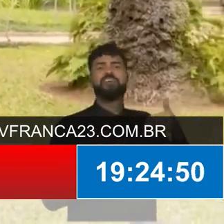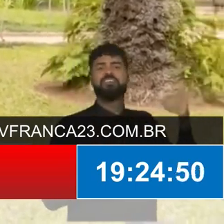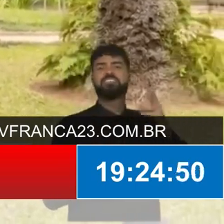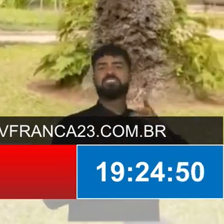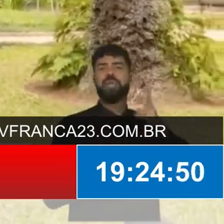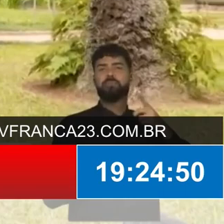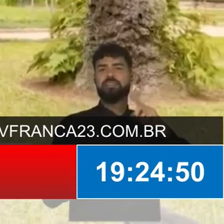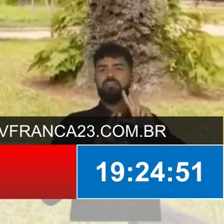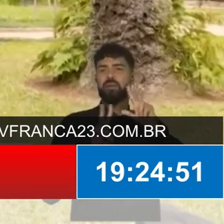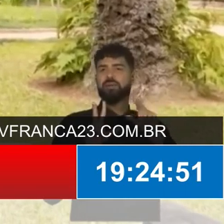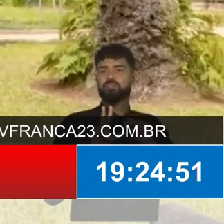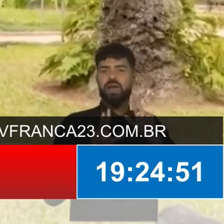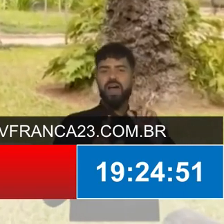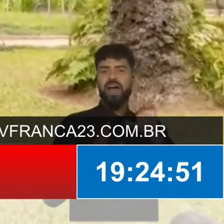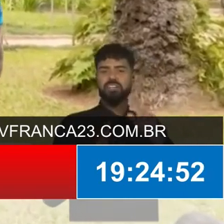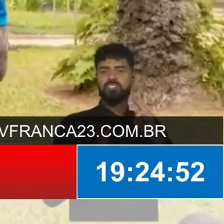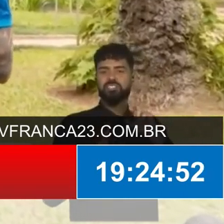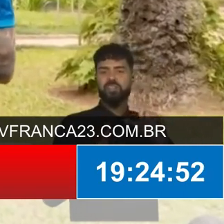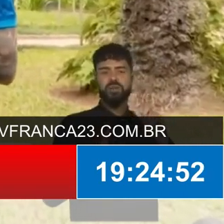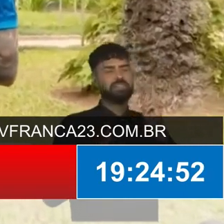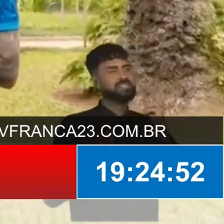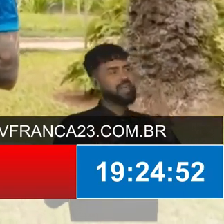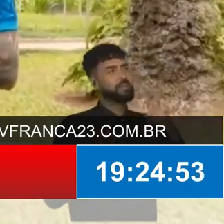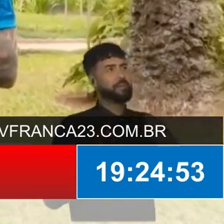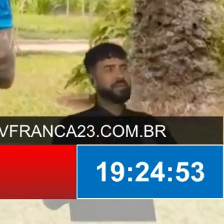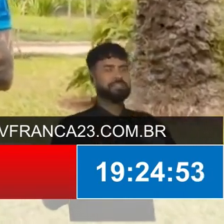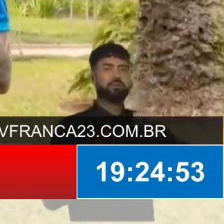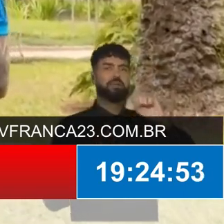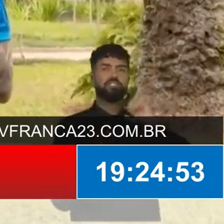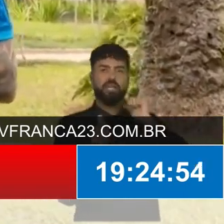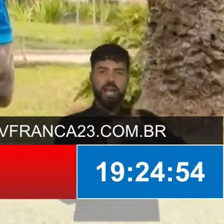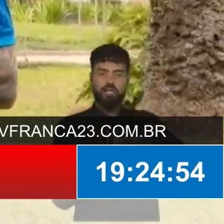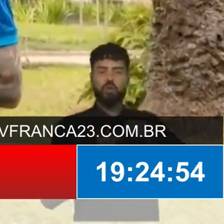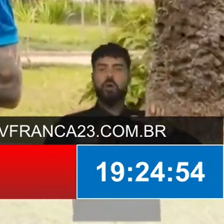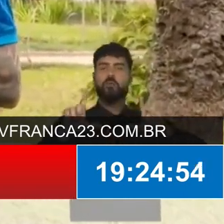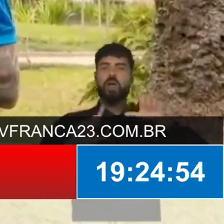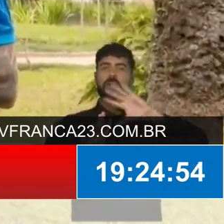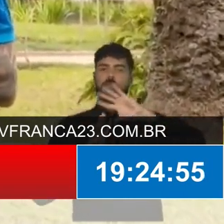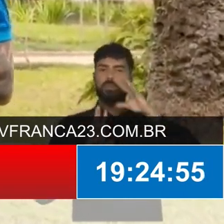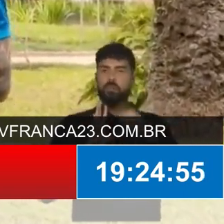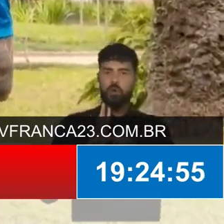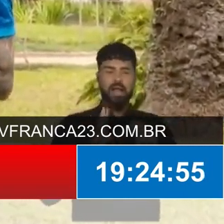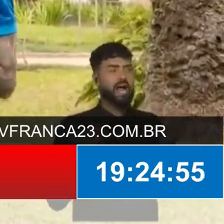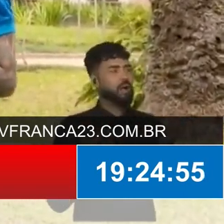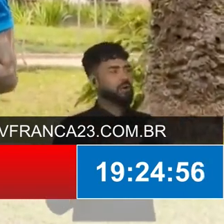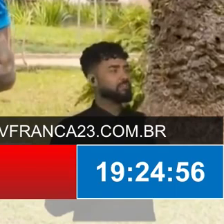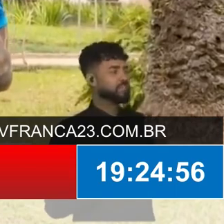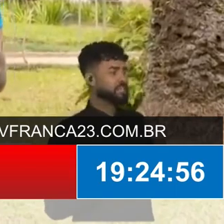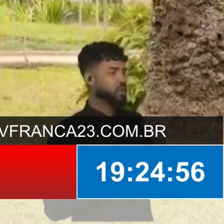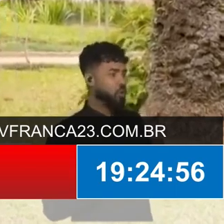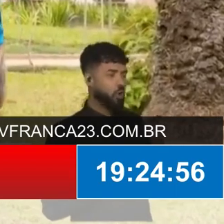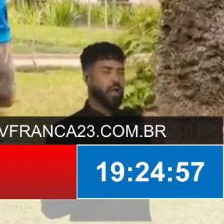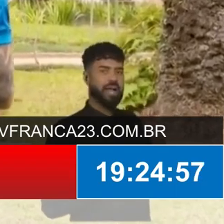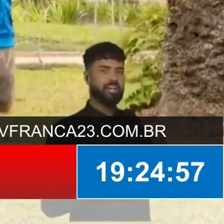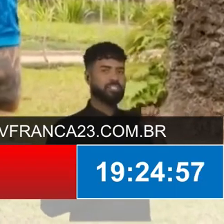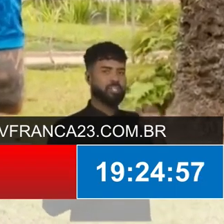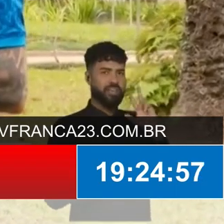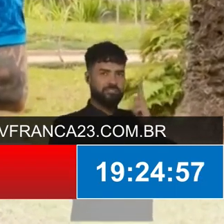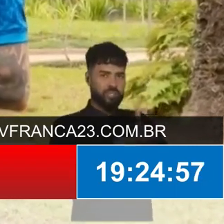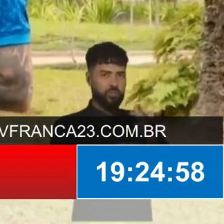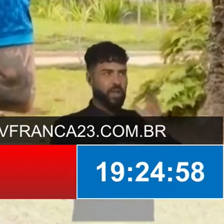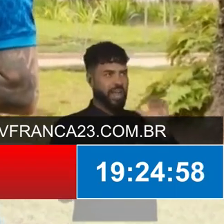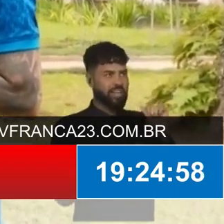TV Brasil, Raquel Mota, sempre presente no estádio, no mundo da bola e agora também no videocast Copa Delas. Raquel,